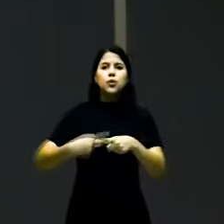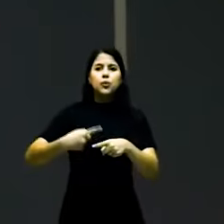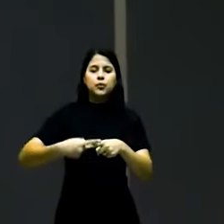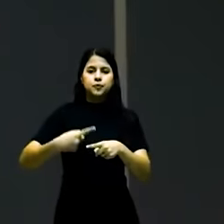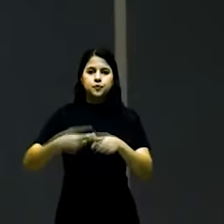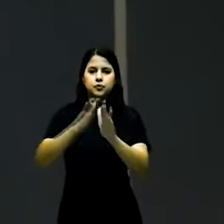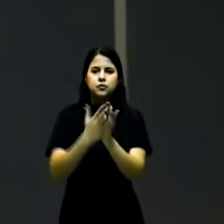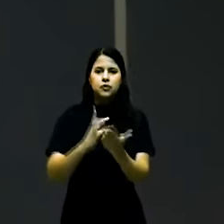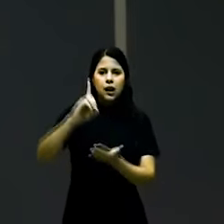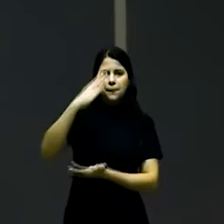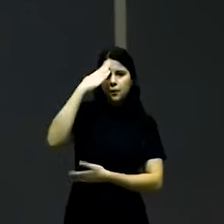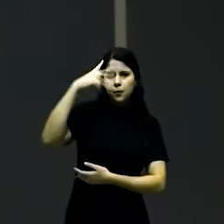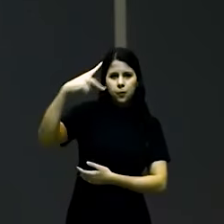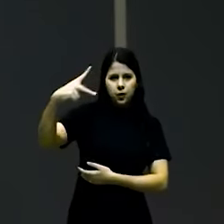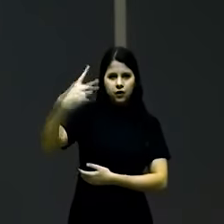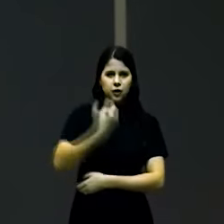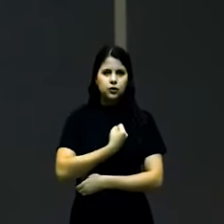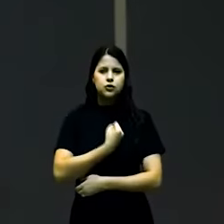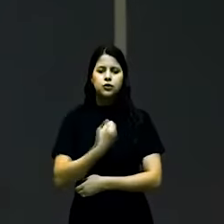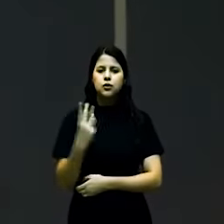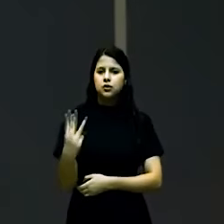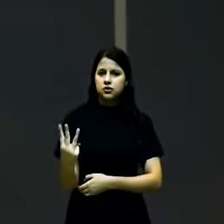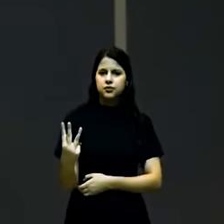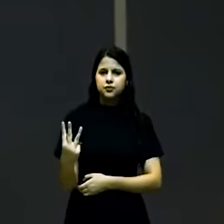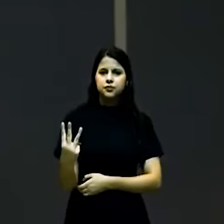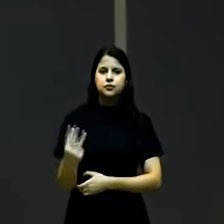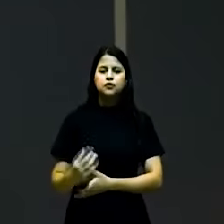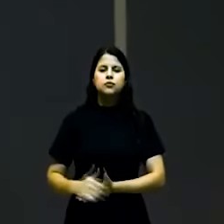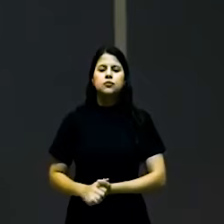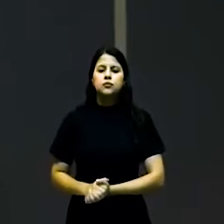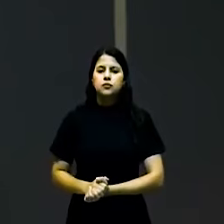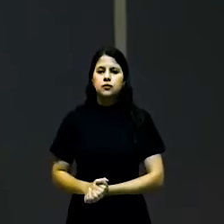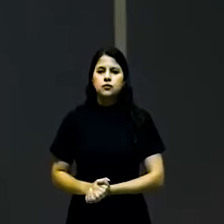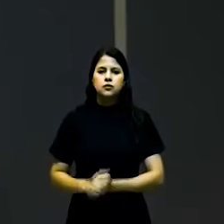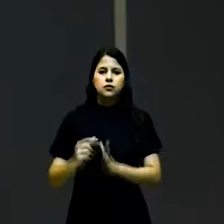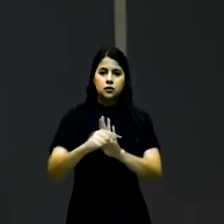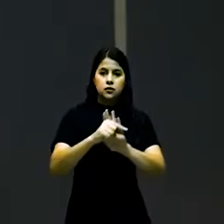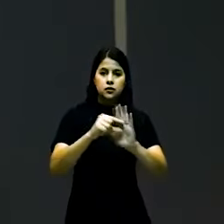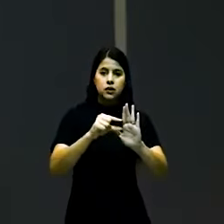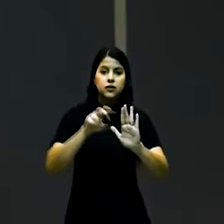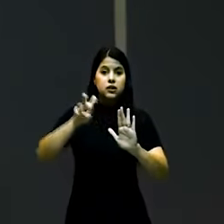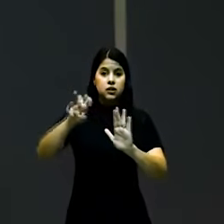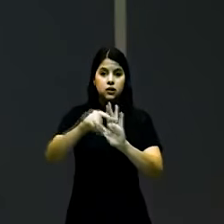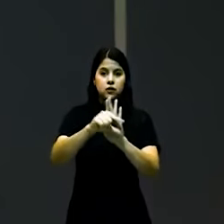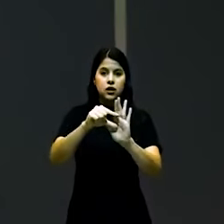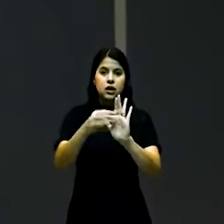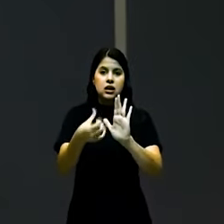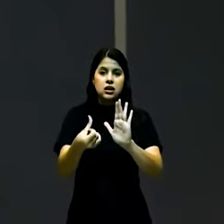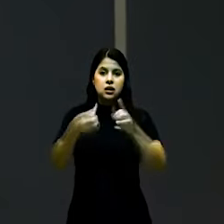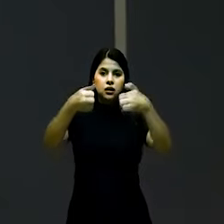Provérbios no capítulo 3, e eu quero ler esse texto, no versículo 5 e 6, diz assim: